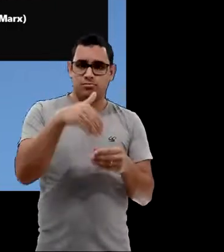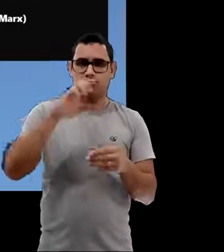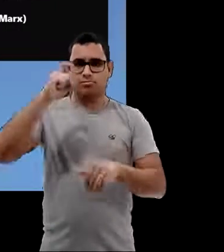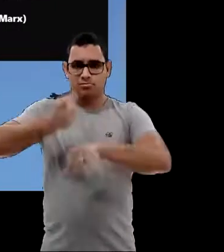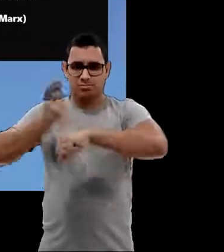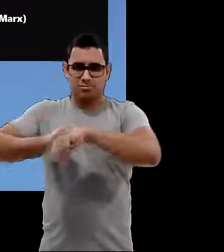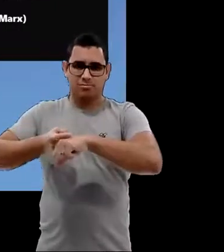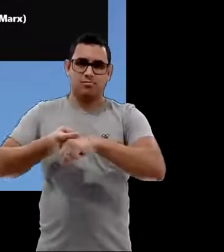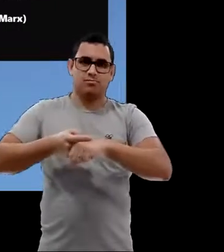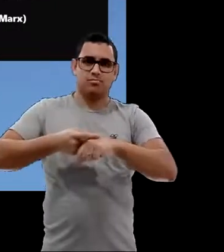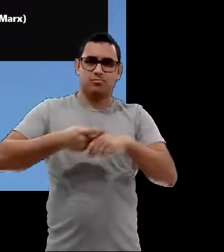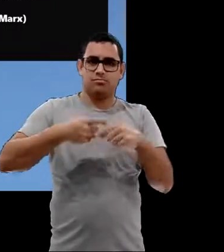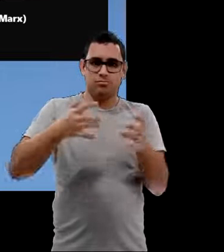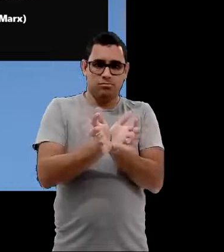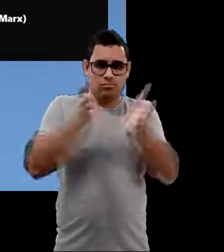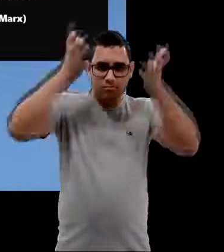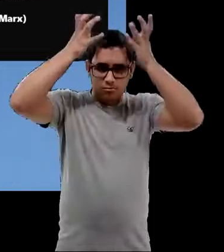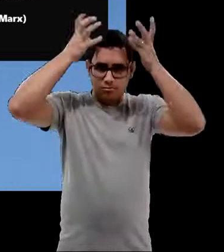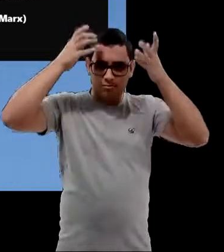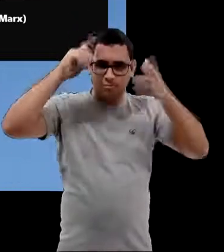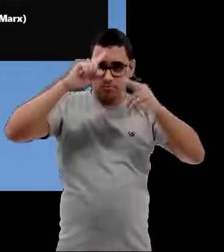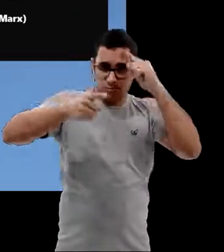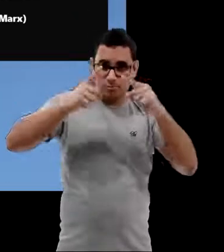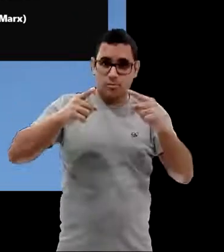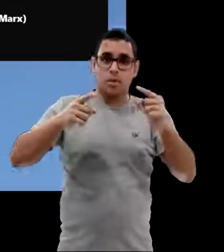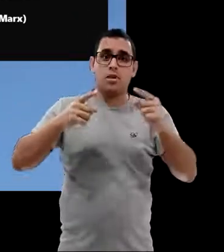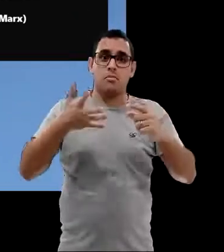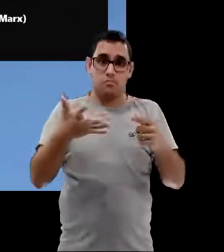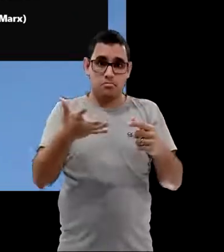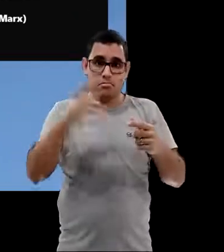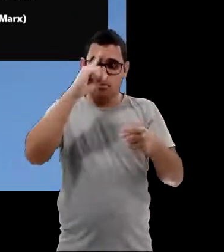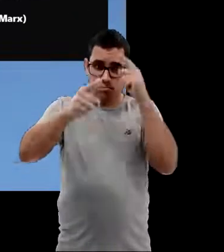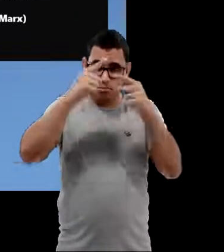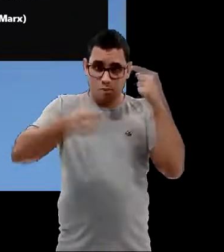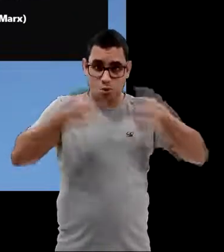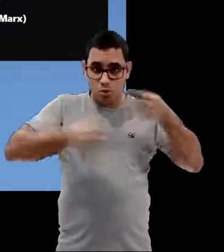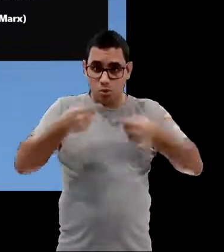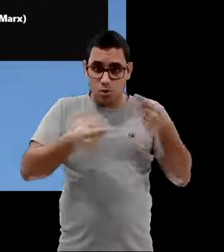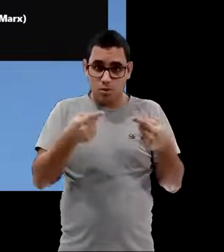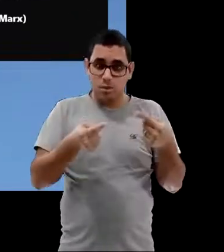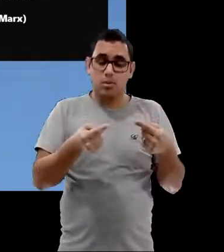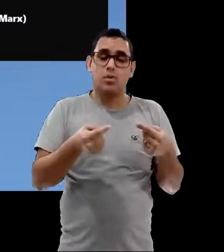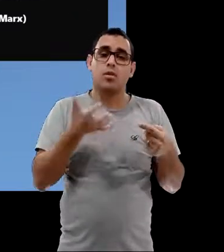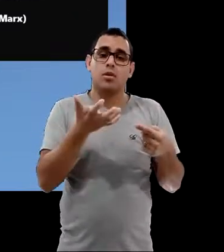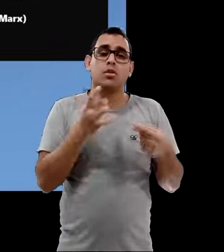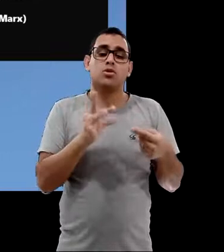democracia, ditadura, monarquia, quem tem poder político